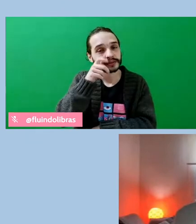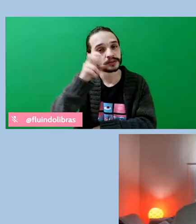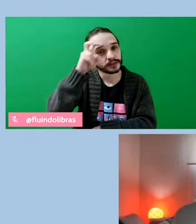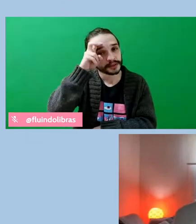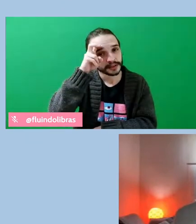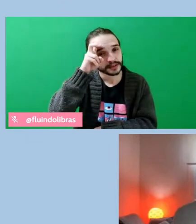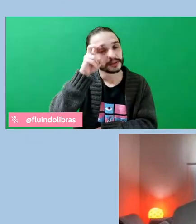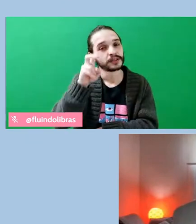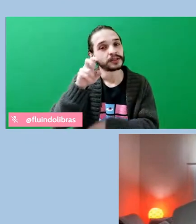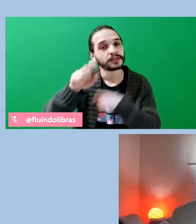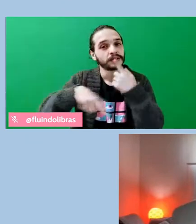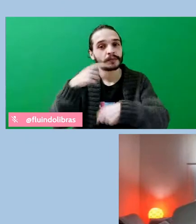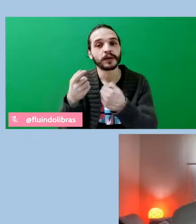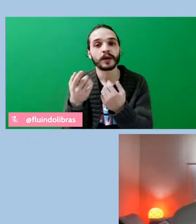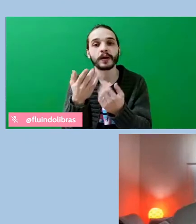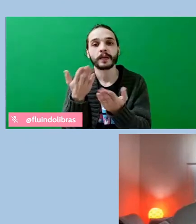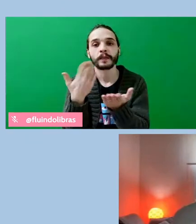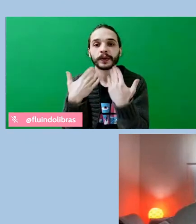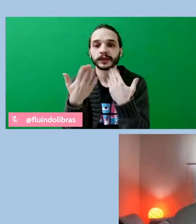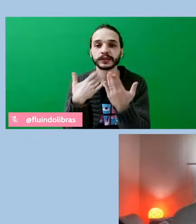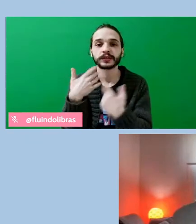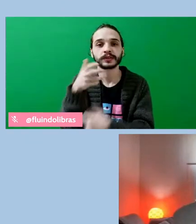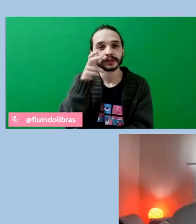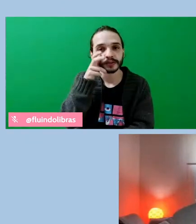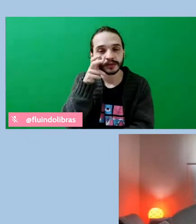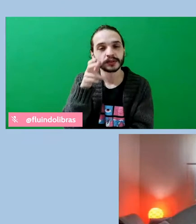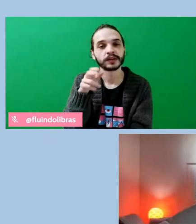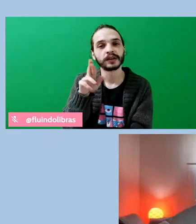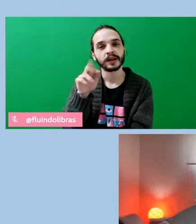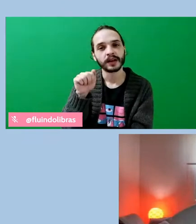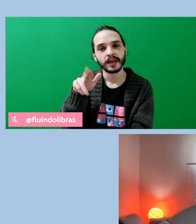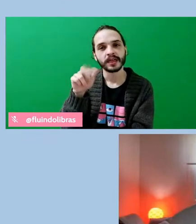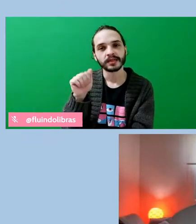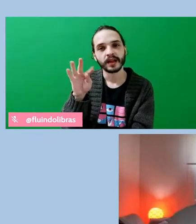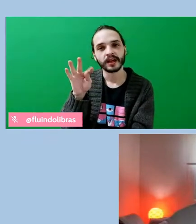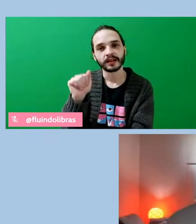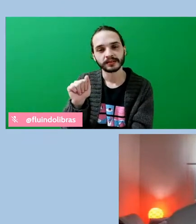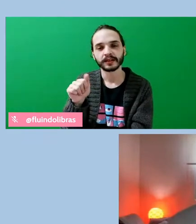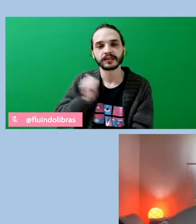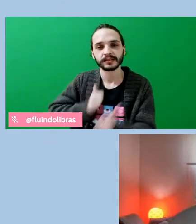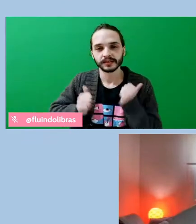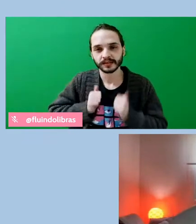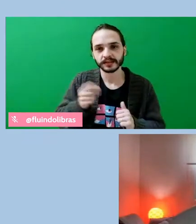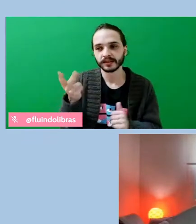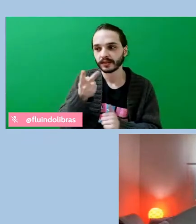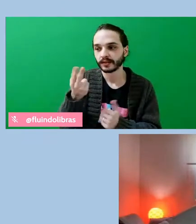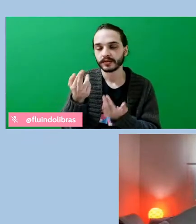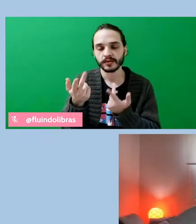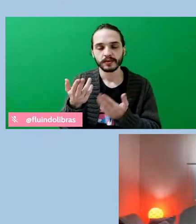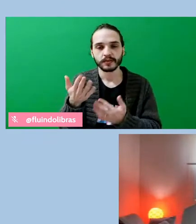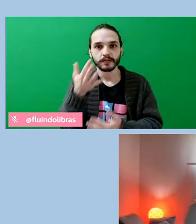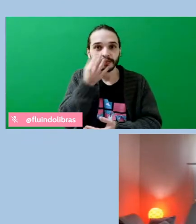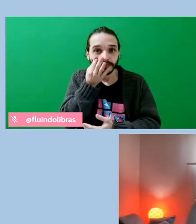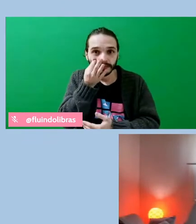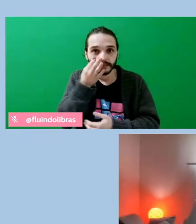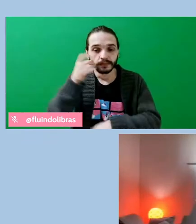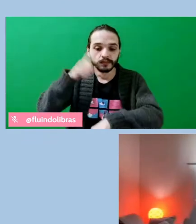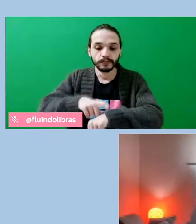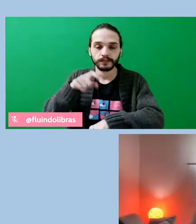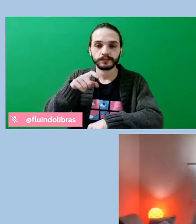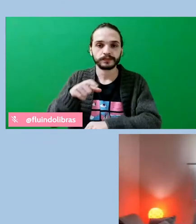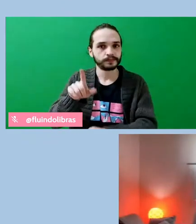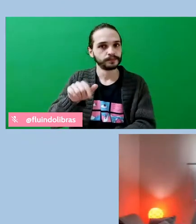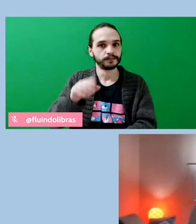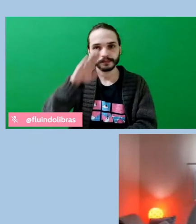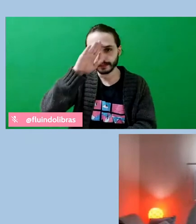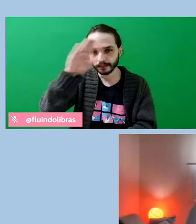ficar para o bate-papo e escutar a Renata, escutar as atrizes, me trouxe para o tempo presente, me trouxe uma outra experiência, né? Que é fundamental,